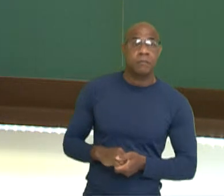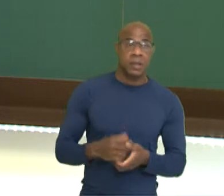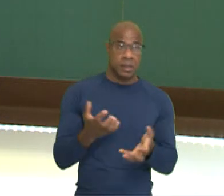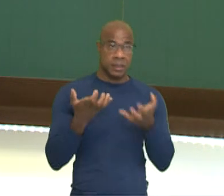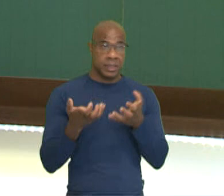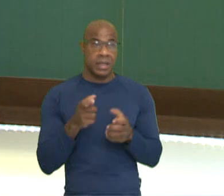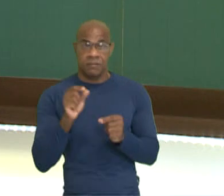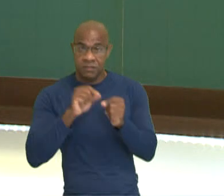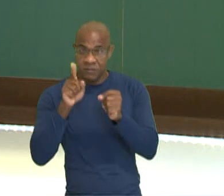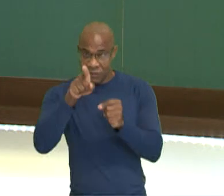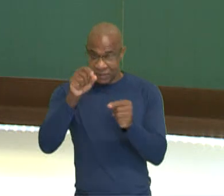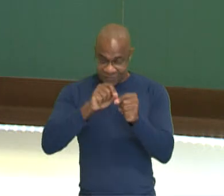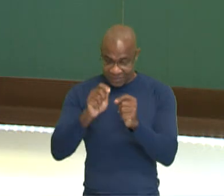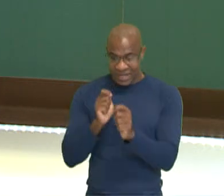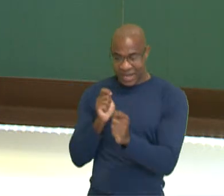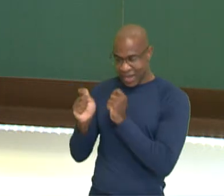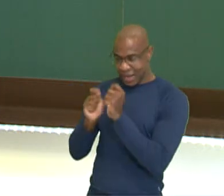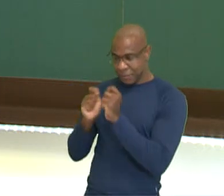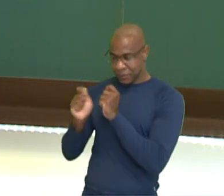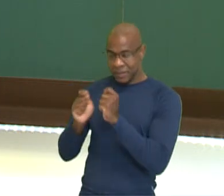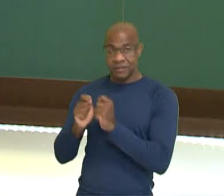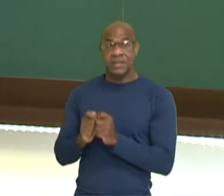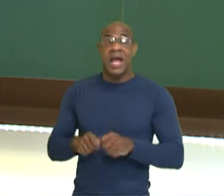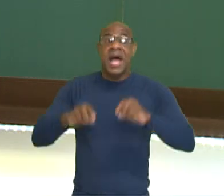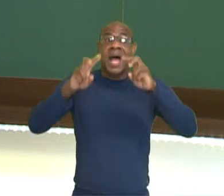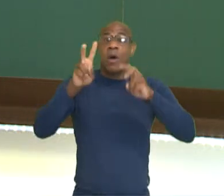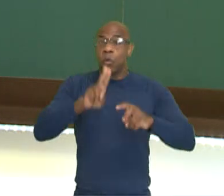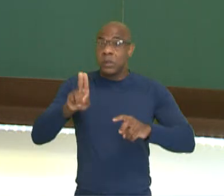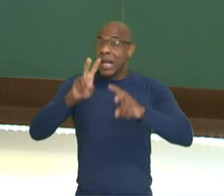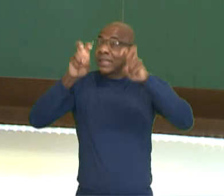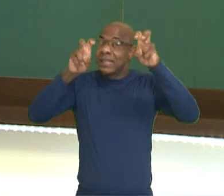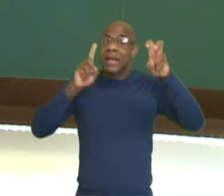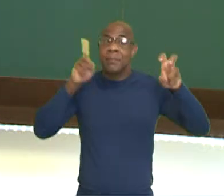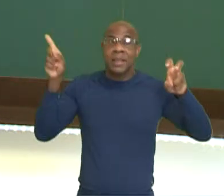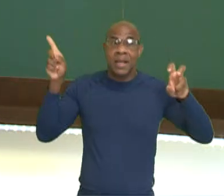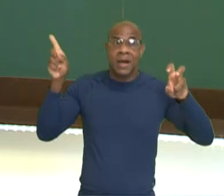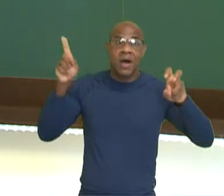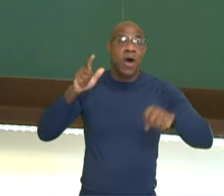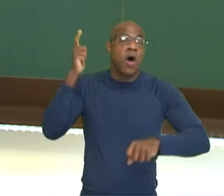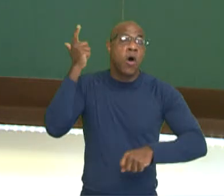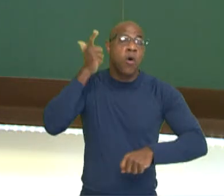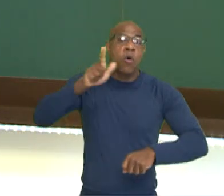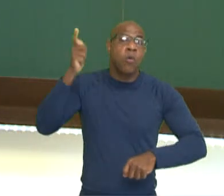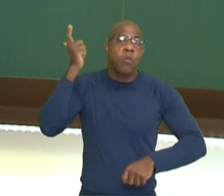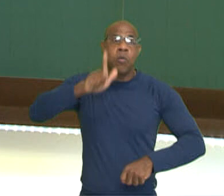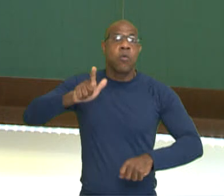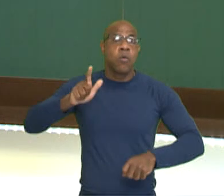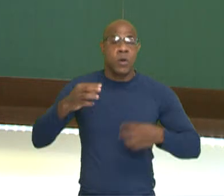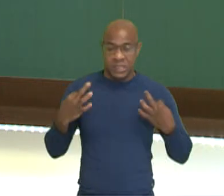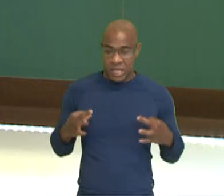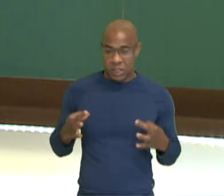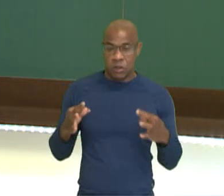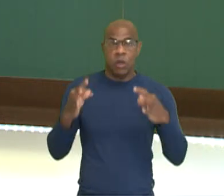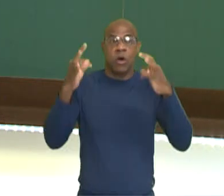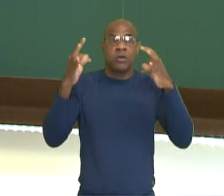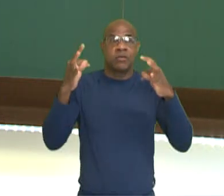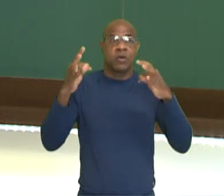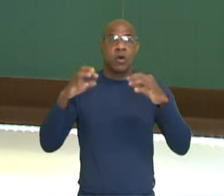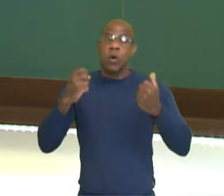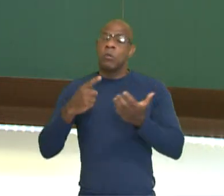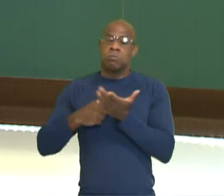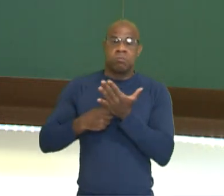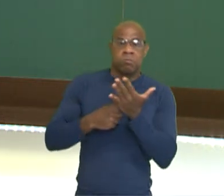faça uma reportagem com o tema Conquistas Tecnológicas. Poxa, professora, conquistas tecnológicas,